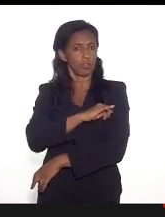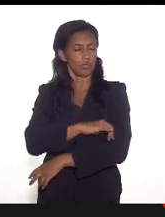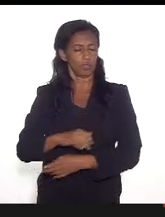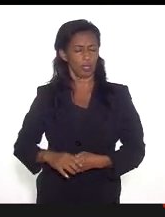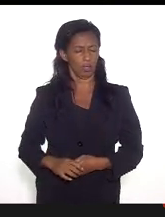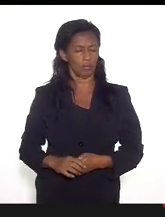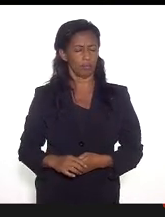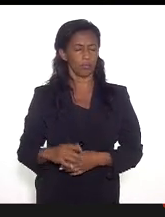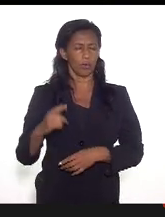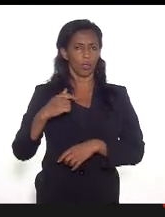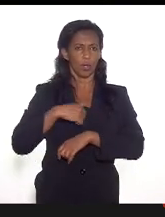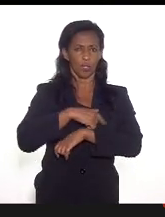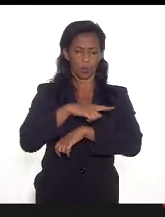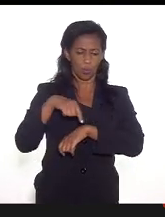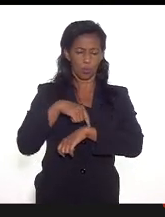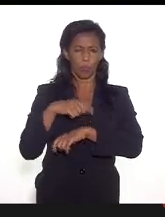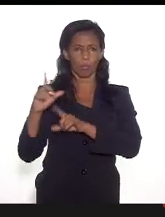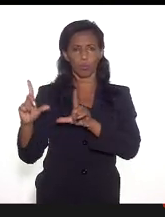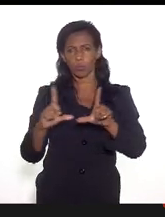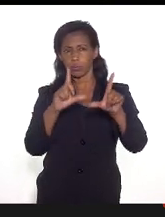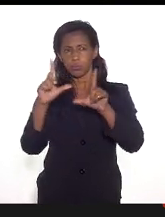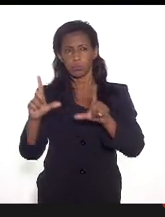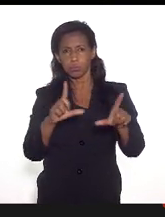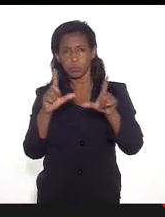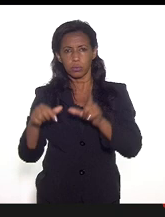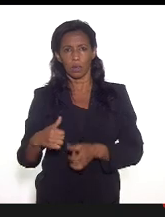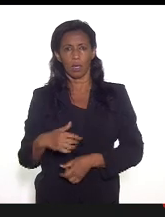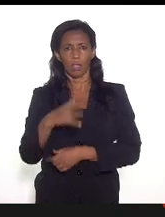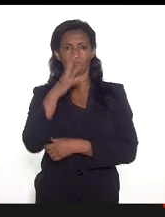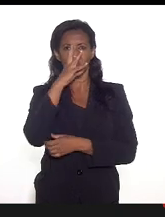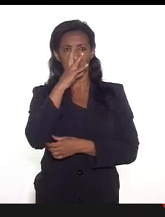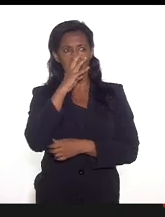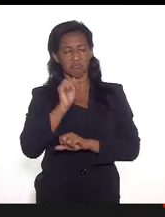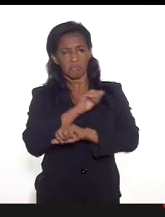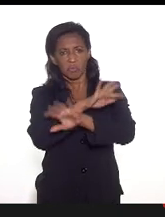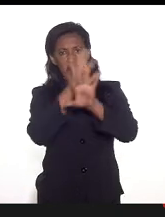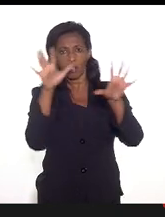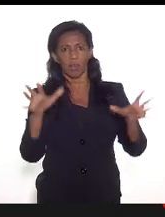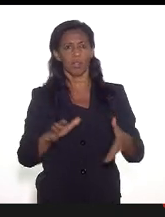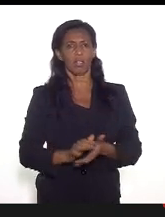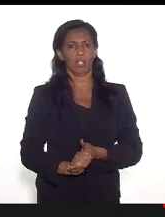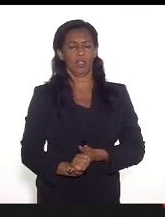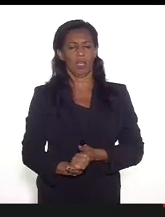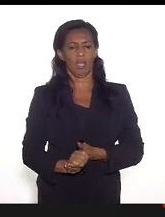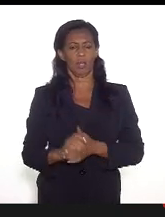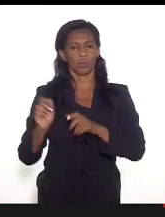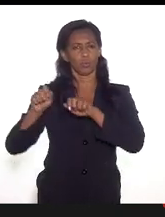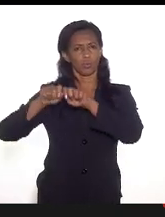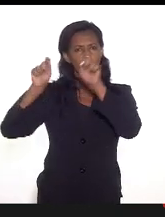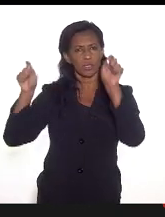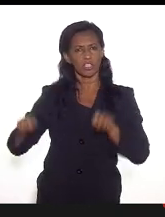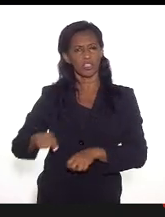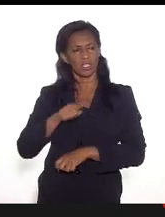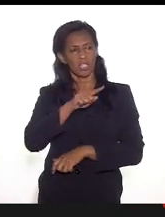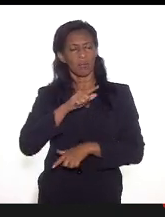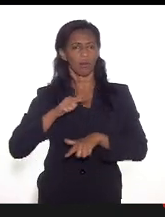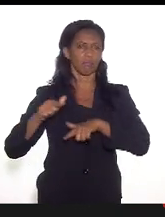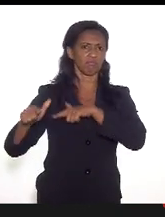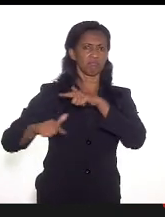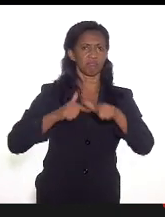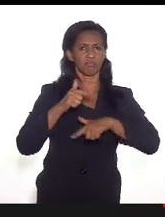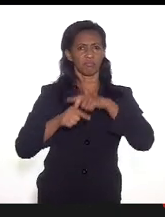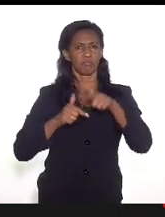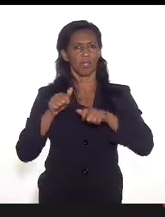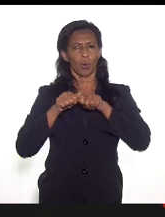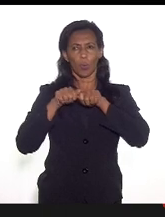do Almirante Edésio, a gente ficou muito claro o caráter sistêmico desse cluster tecnológico, né? Que tem